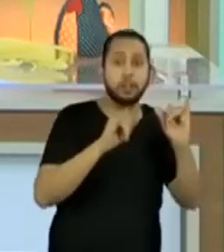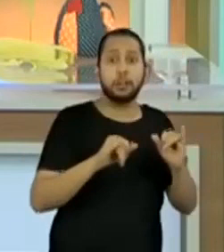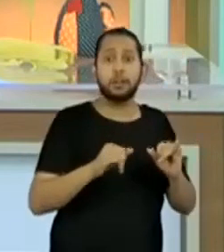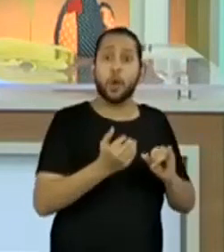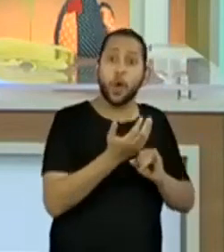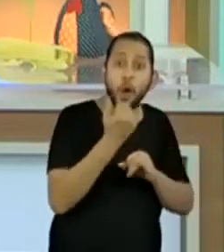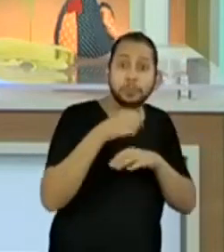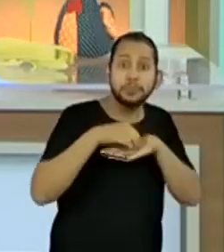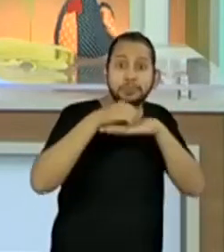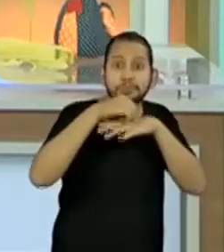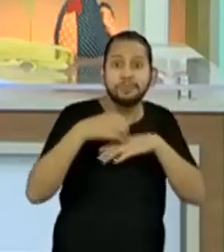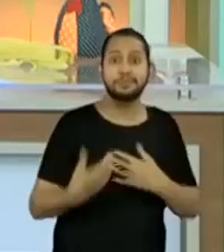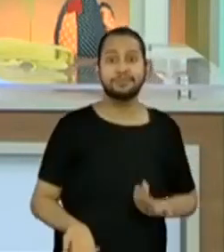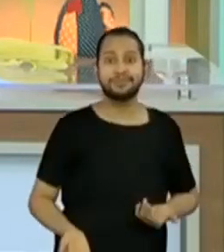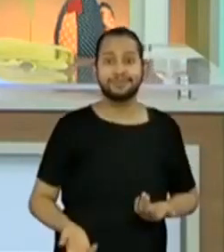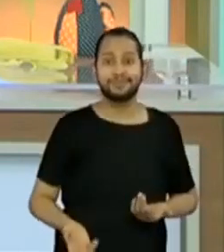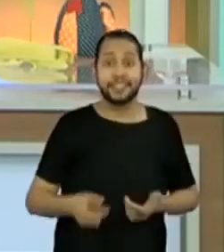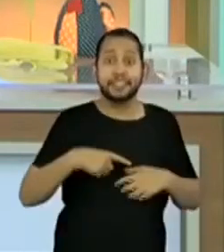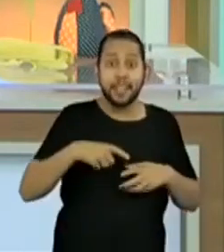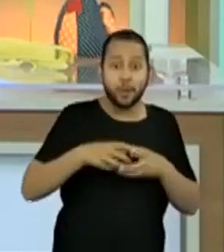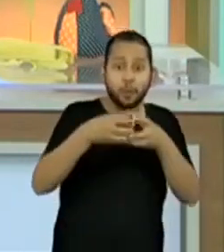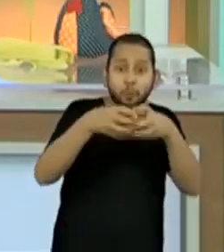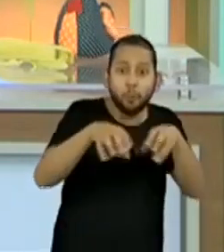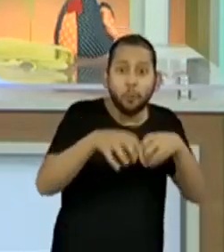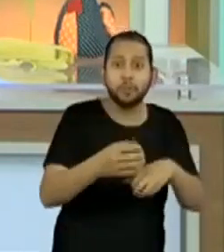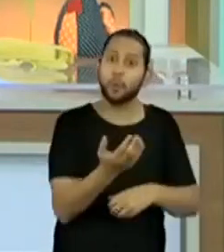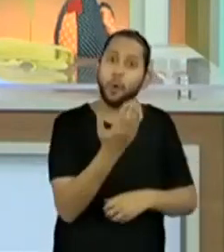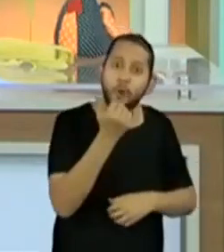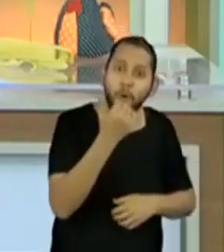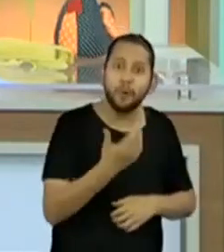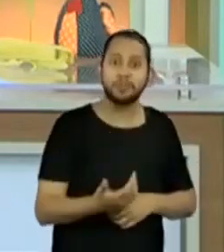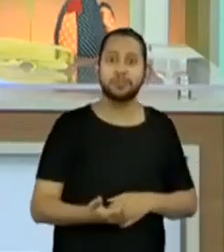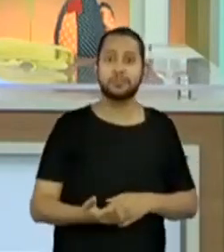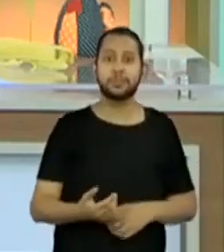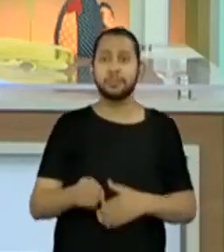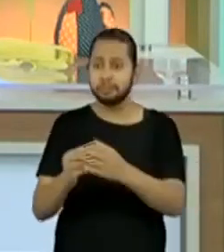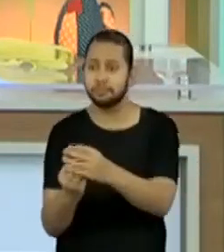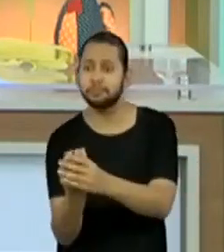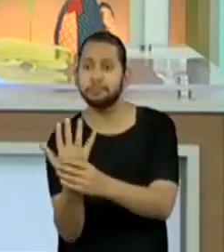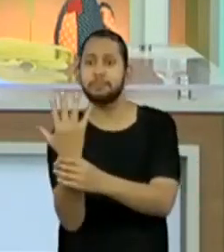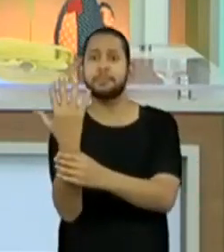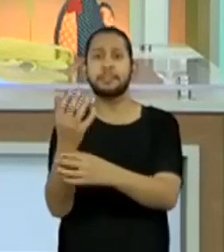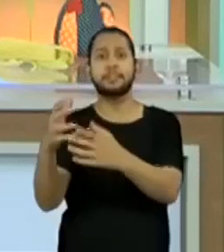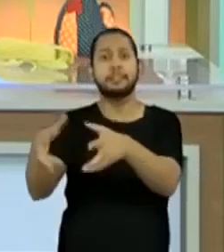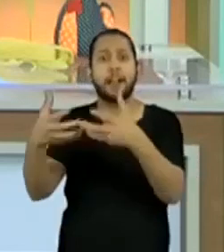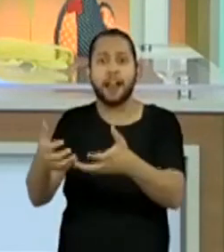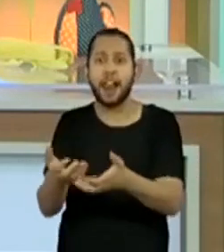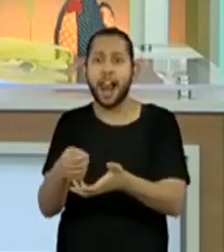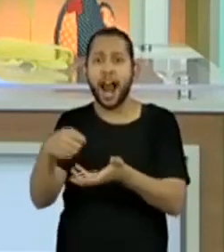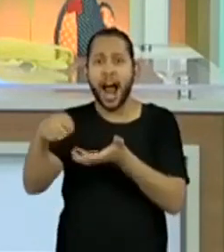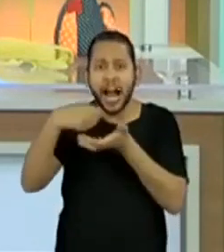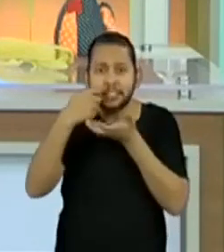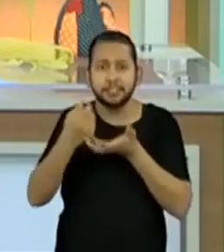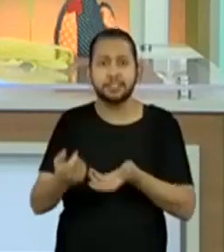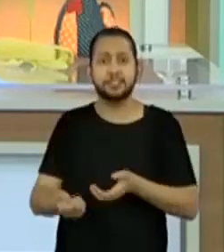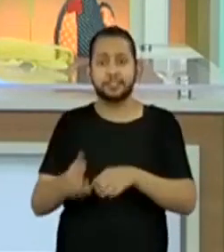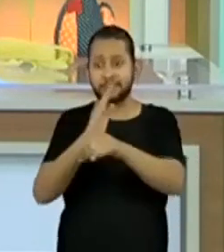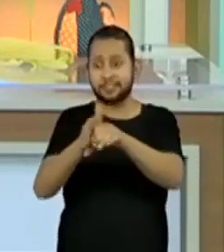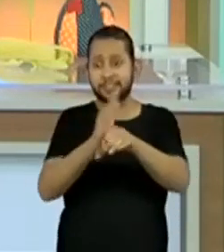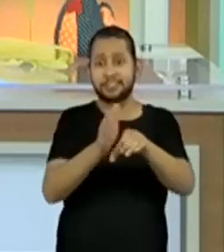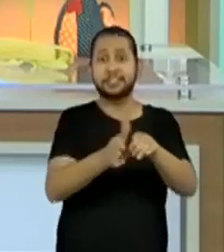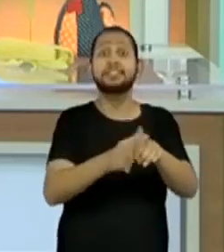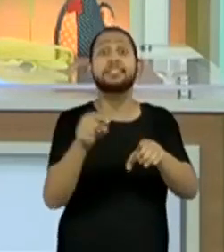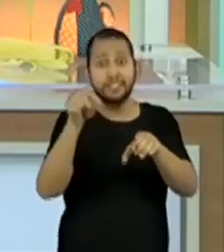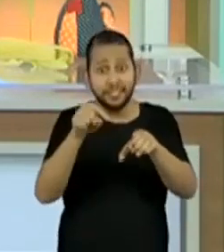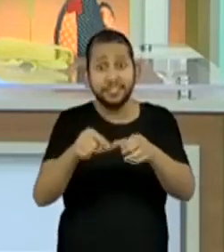rural, servem de alimento para nós. Eles chegam até aí a sua cidade. E ao ingeri-los, e ao